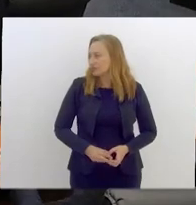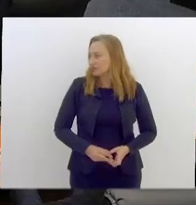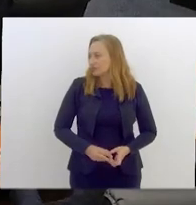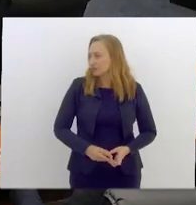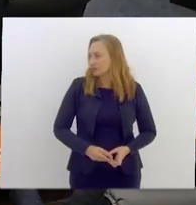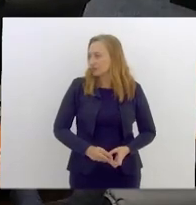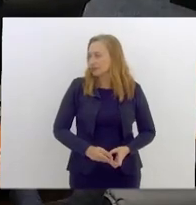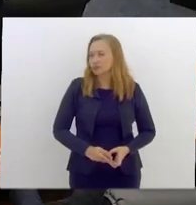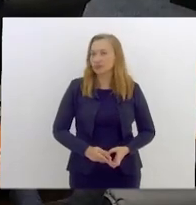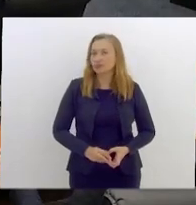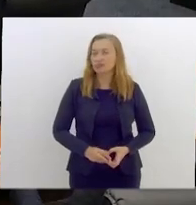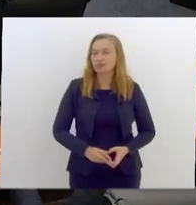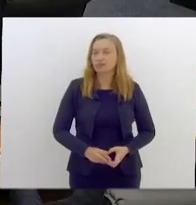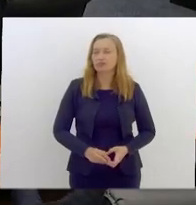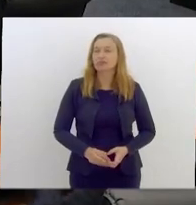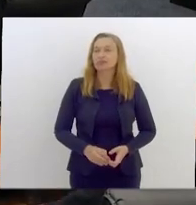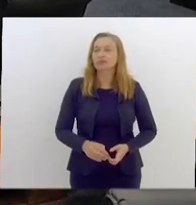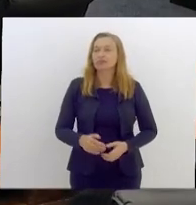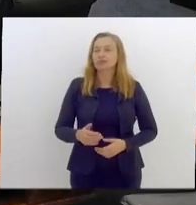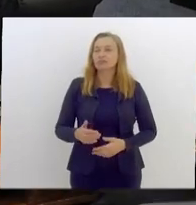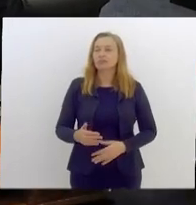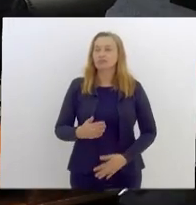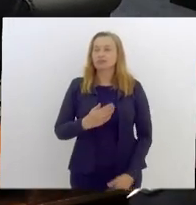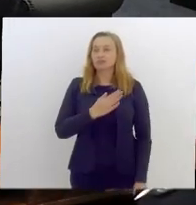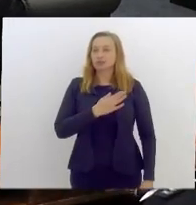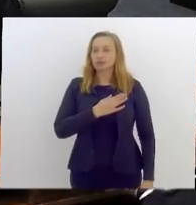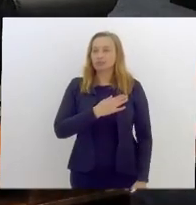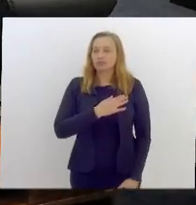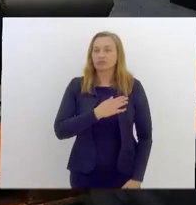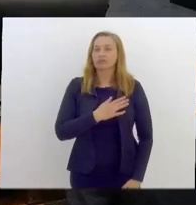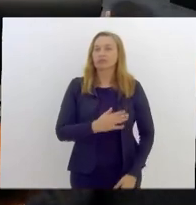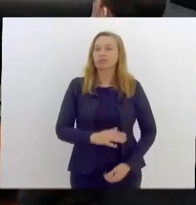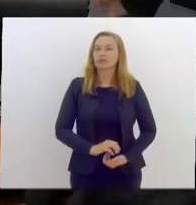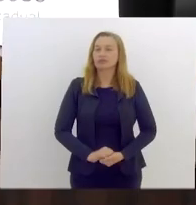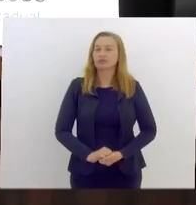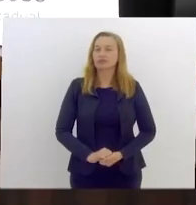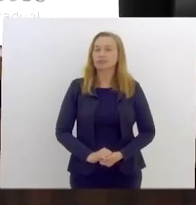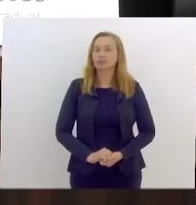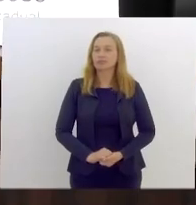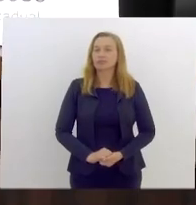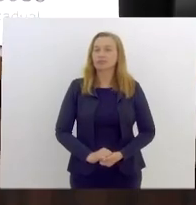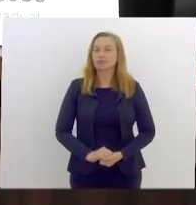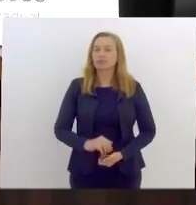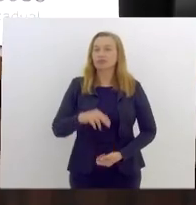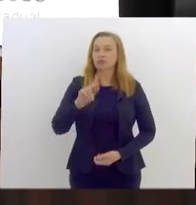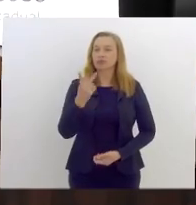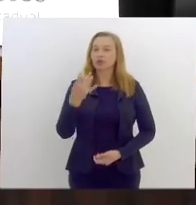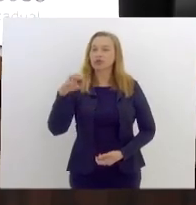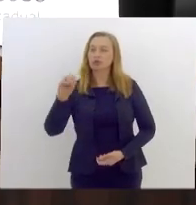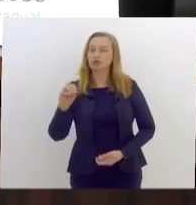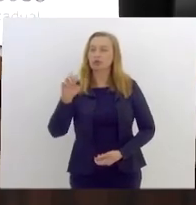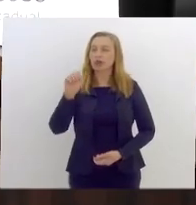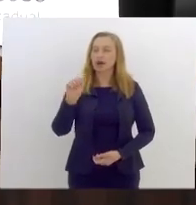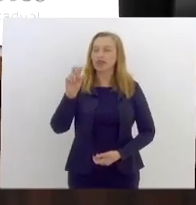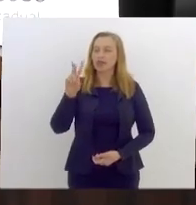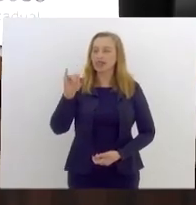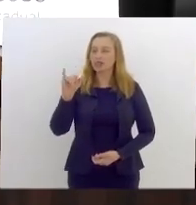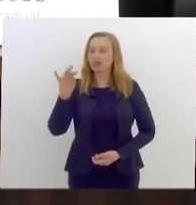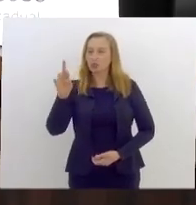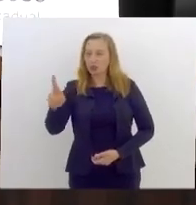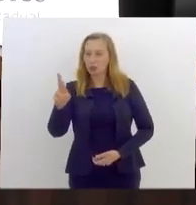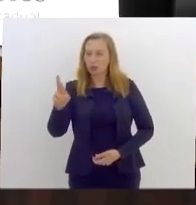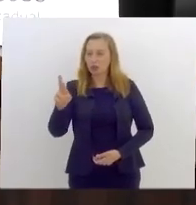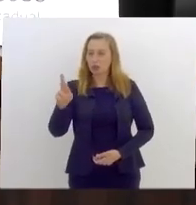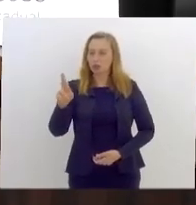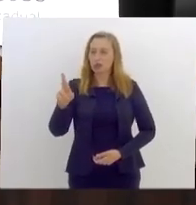Peço a todos que se coloquem novamente em posição de respeito para ouvirmos o hino do aviador, executado pela banda da Base